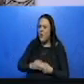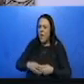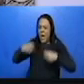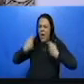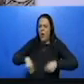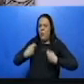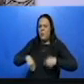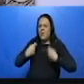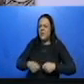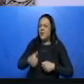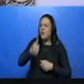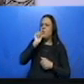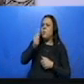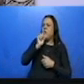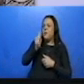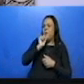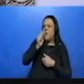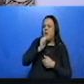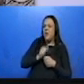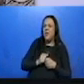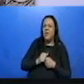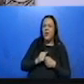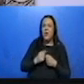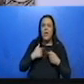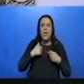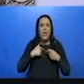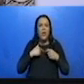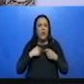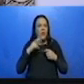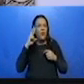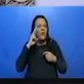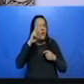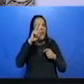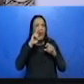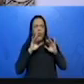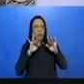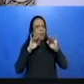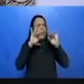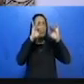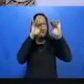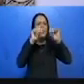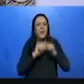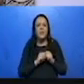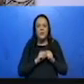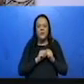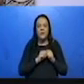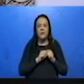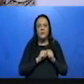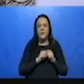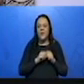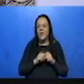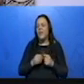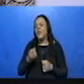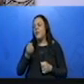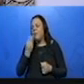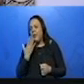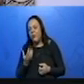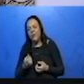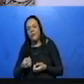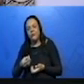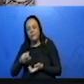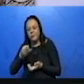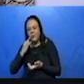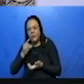rum começa eu começo a ver fantasma do Flint. Está bem, e aí ele vai servir. Mas o senhor precisa